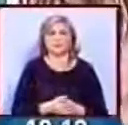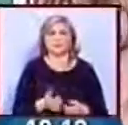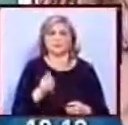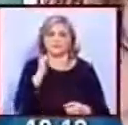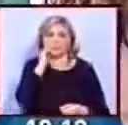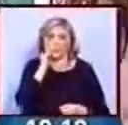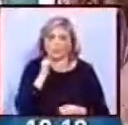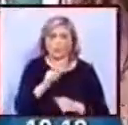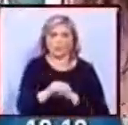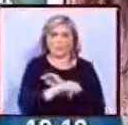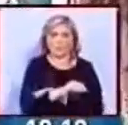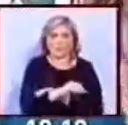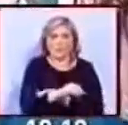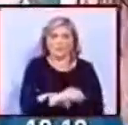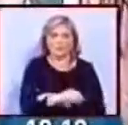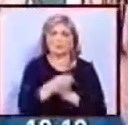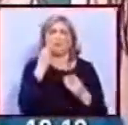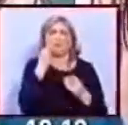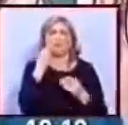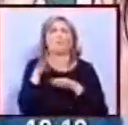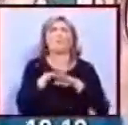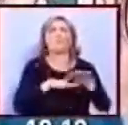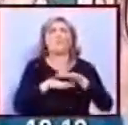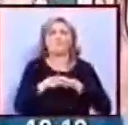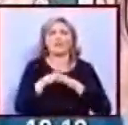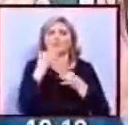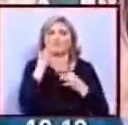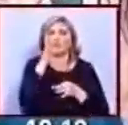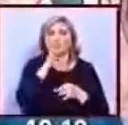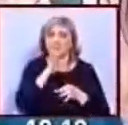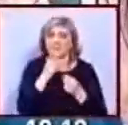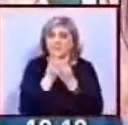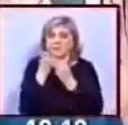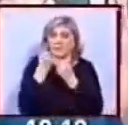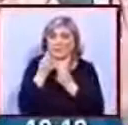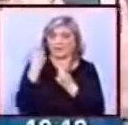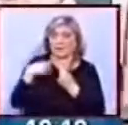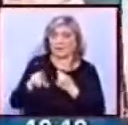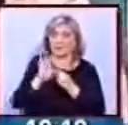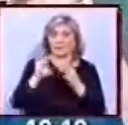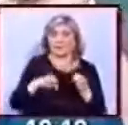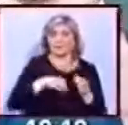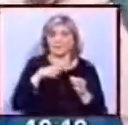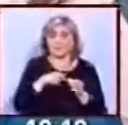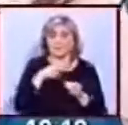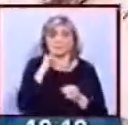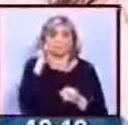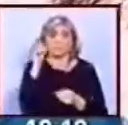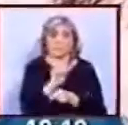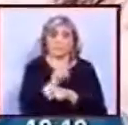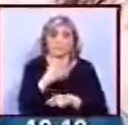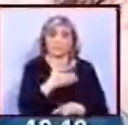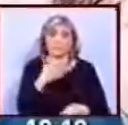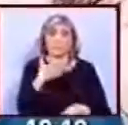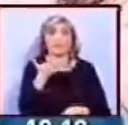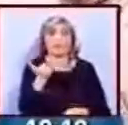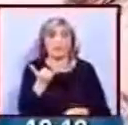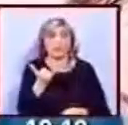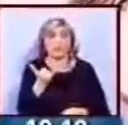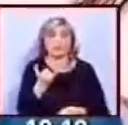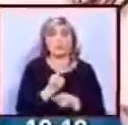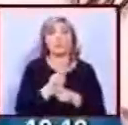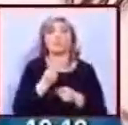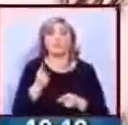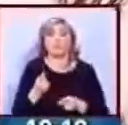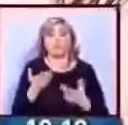dor no braço. E como é que se deve agir se estiveres ao pé de alguém que tenha esses sintomas? Ligar para o 112. Porquê?